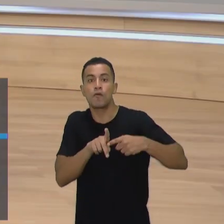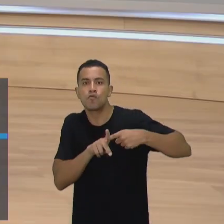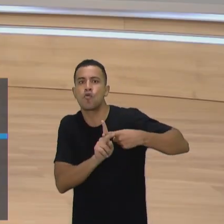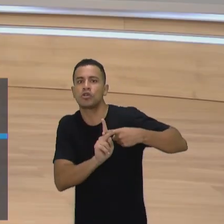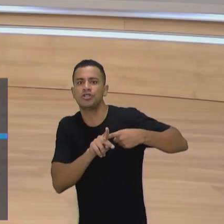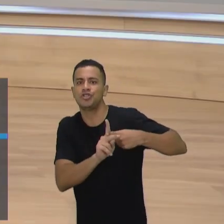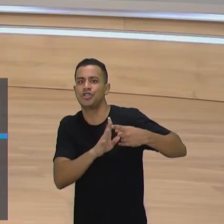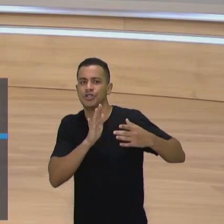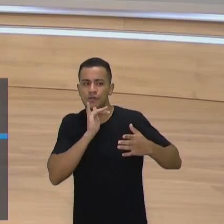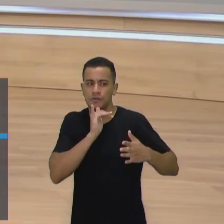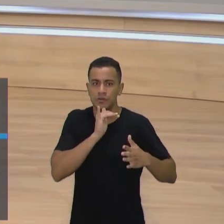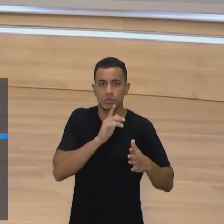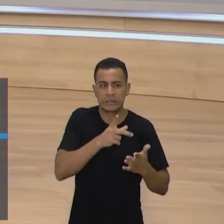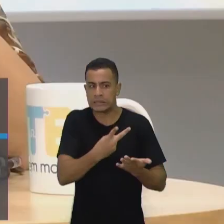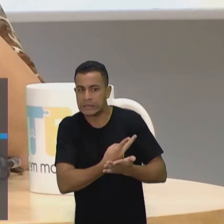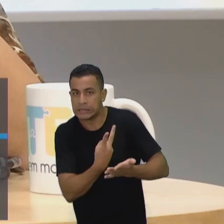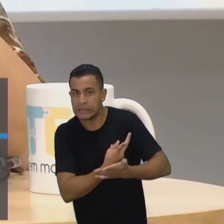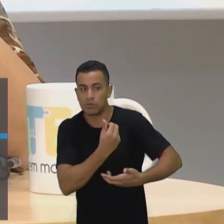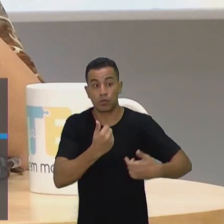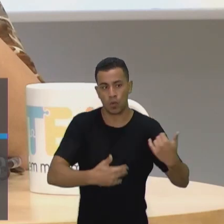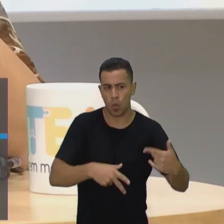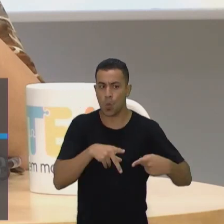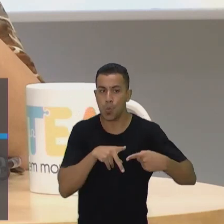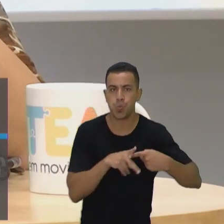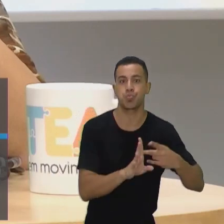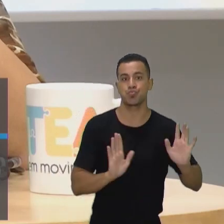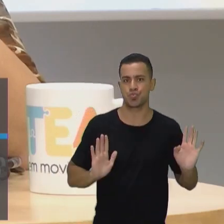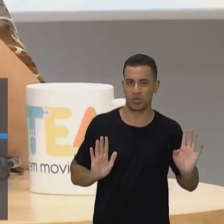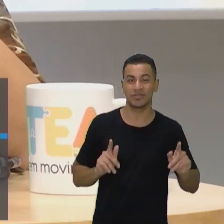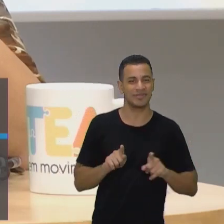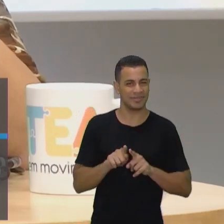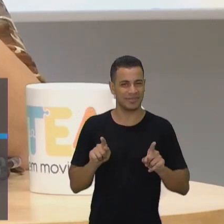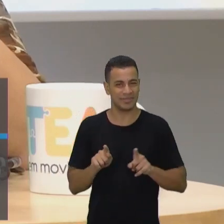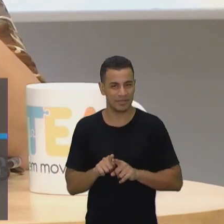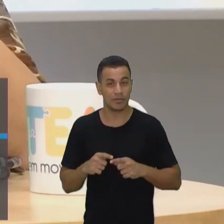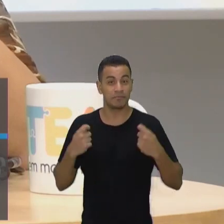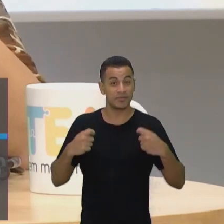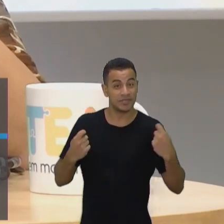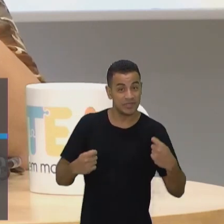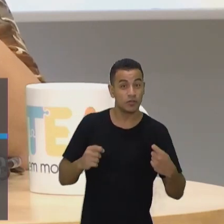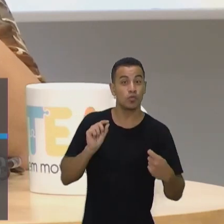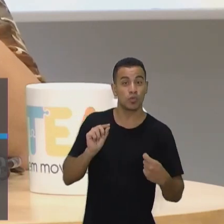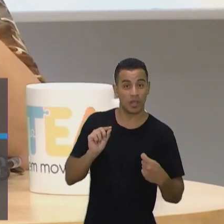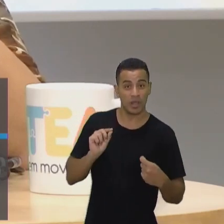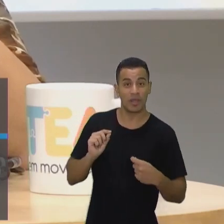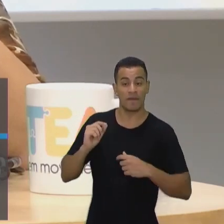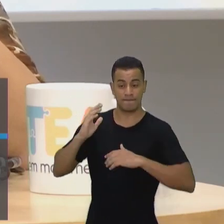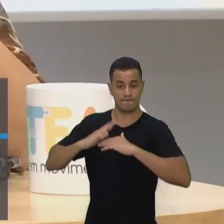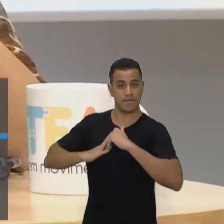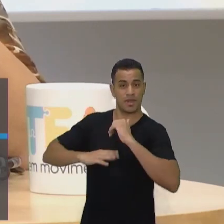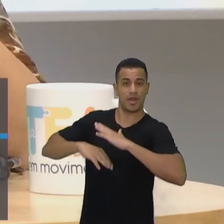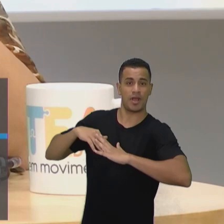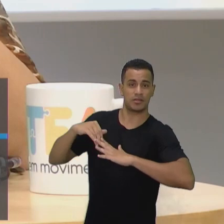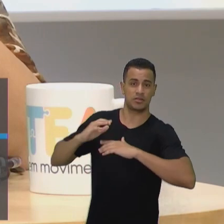se necessário. Ele também deve criar oportunidade de aplicação prática daquilo que está sendo